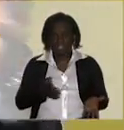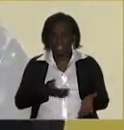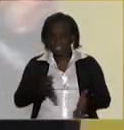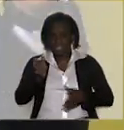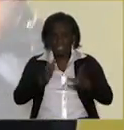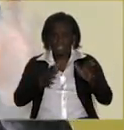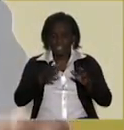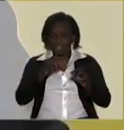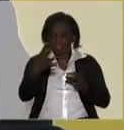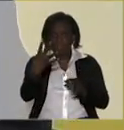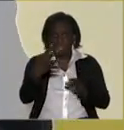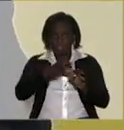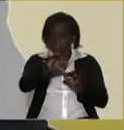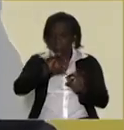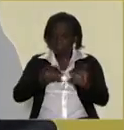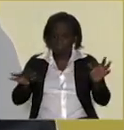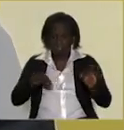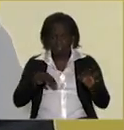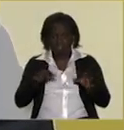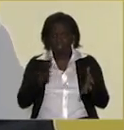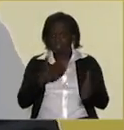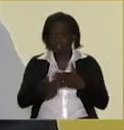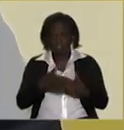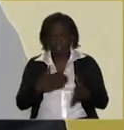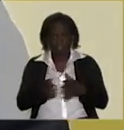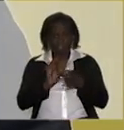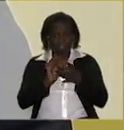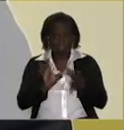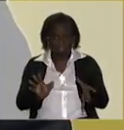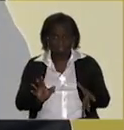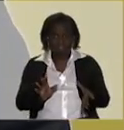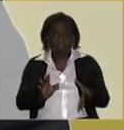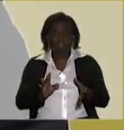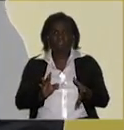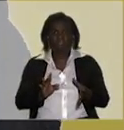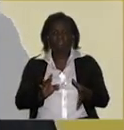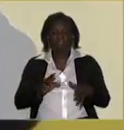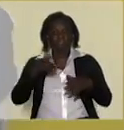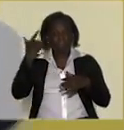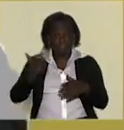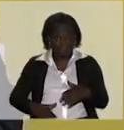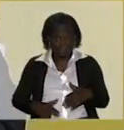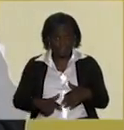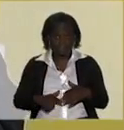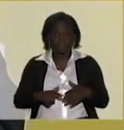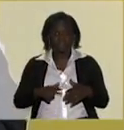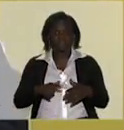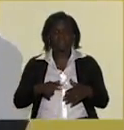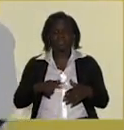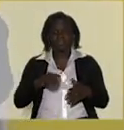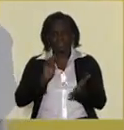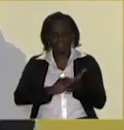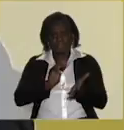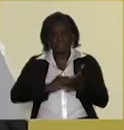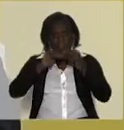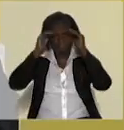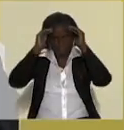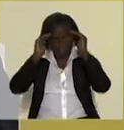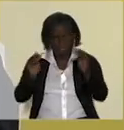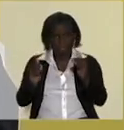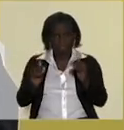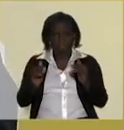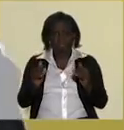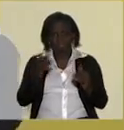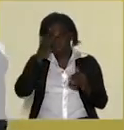fácil. Você sai para os 4 cantos da cidade. Para os 4 cantos da cidade. Fora isso, é um